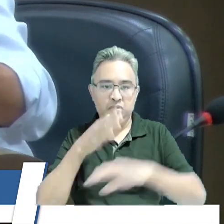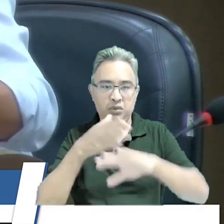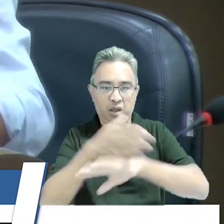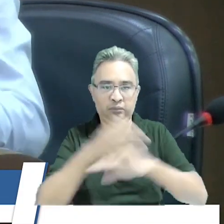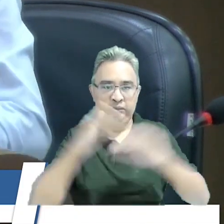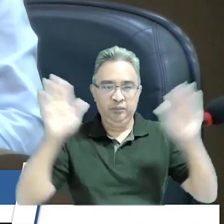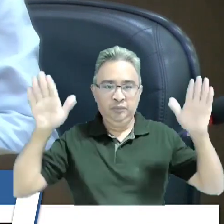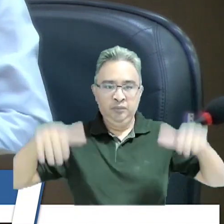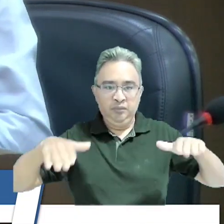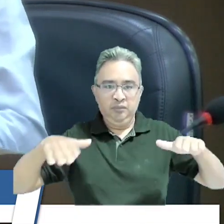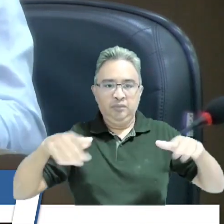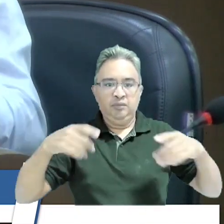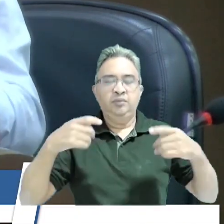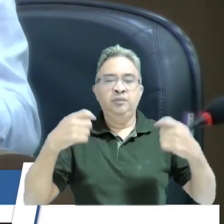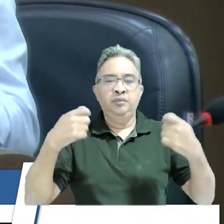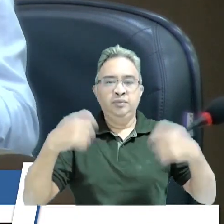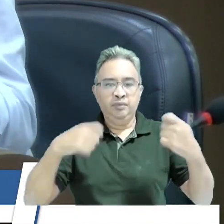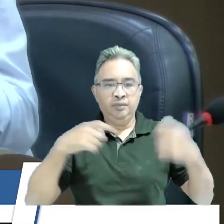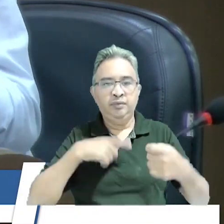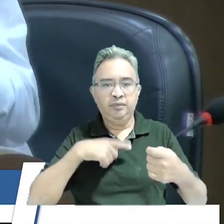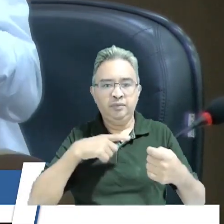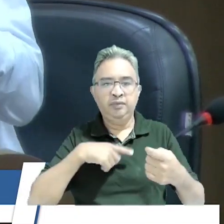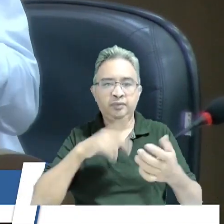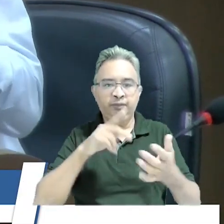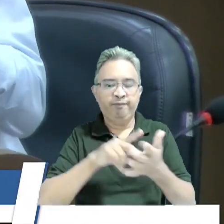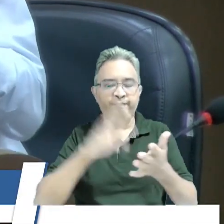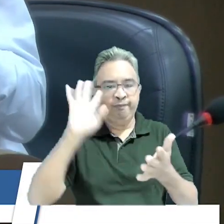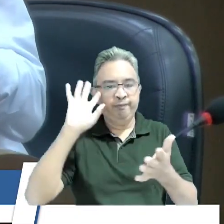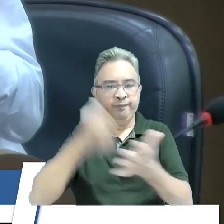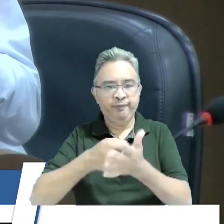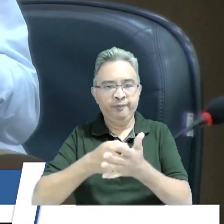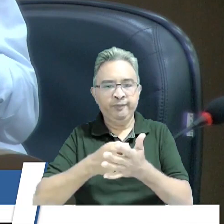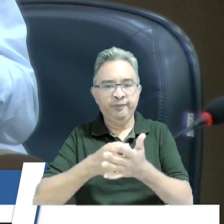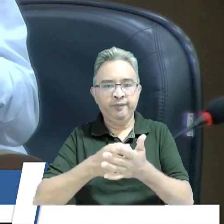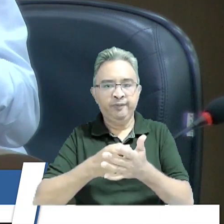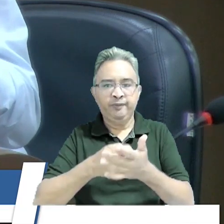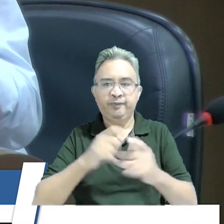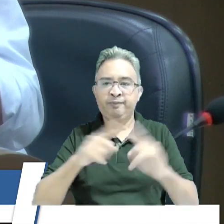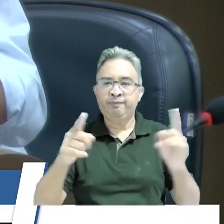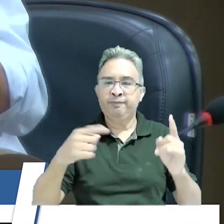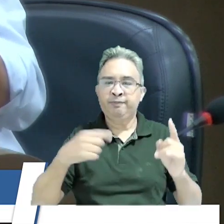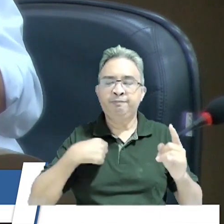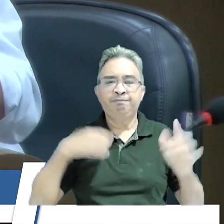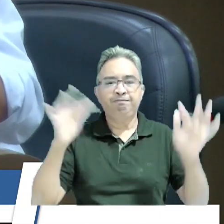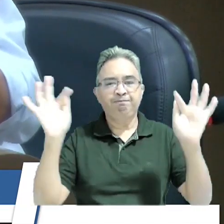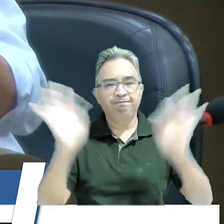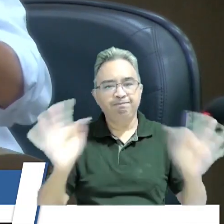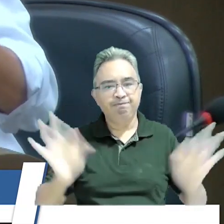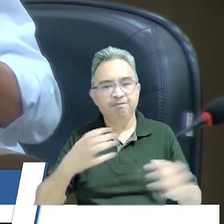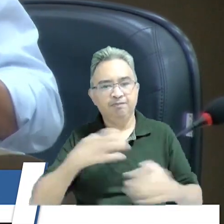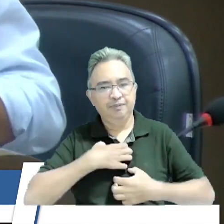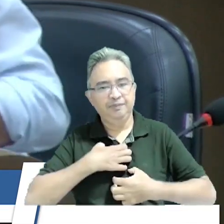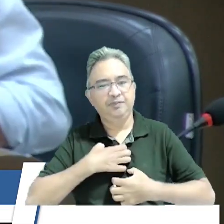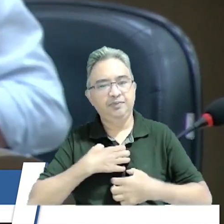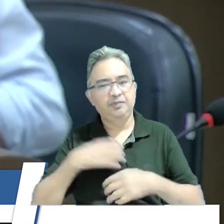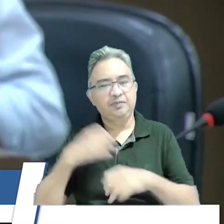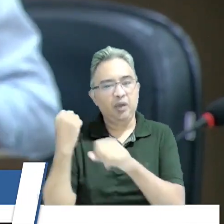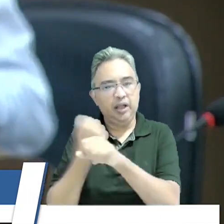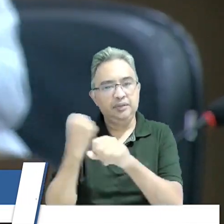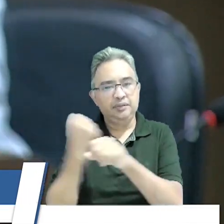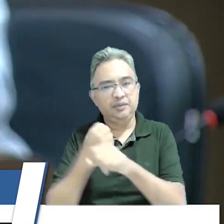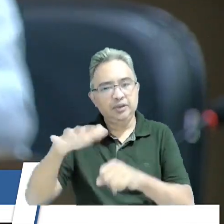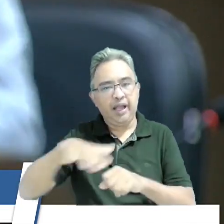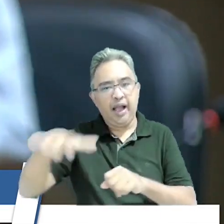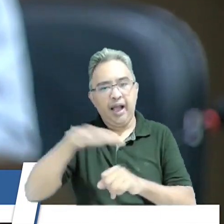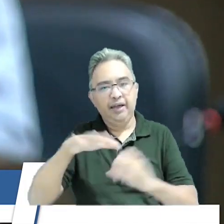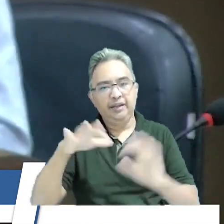que precisa realmente resolver, mas eu fico mais feliz com as obras ligadas à educação, que